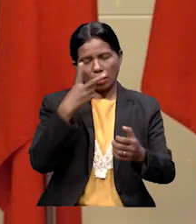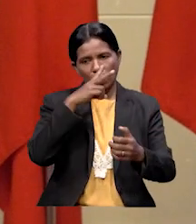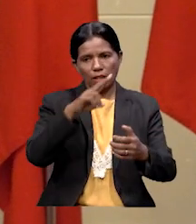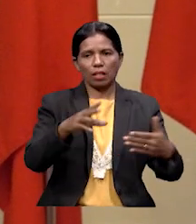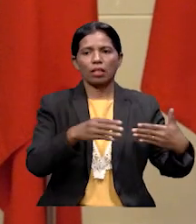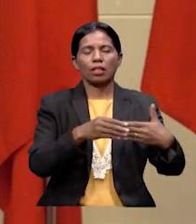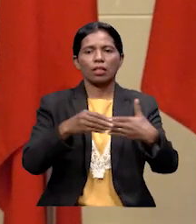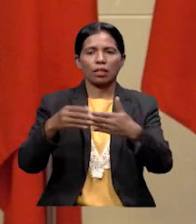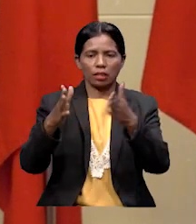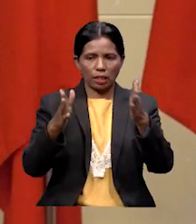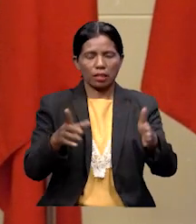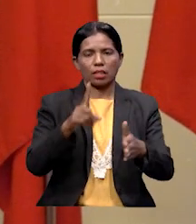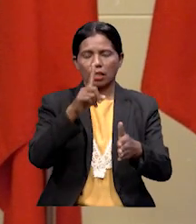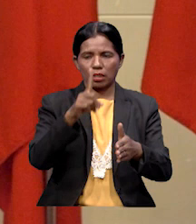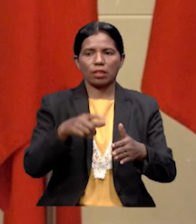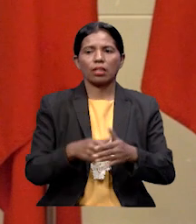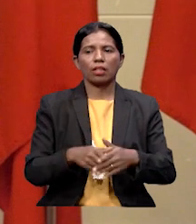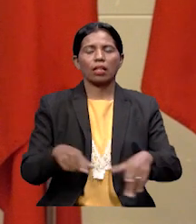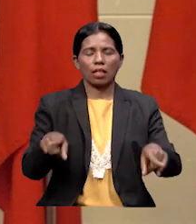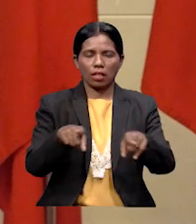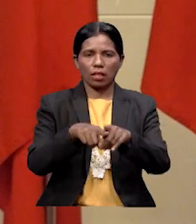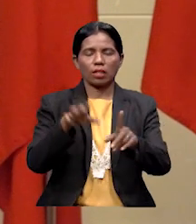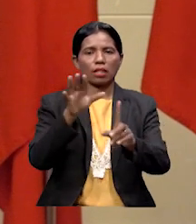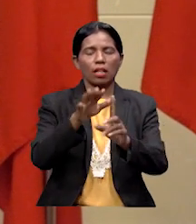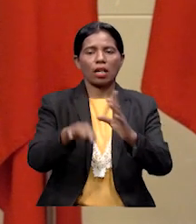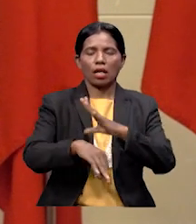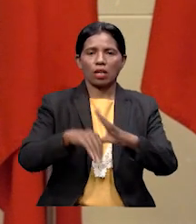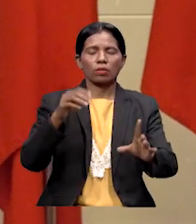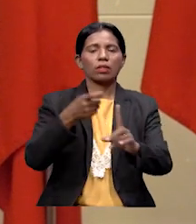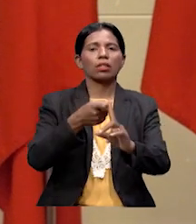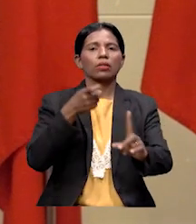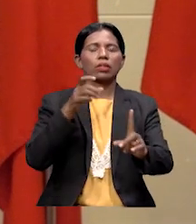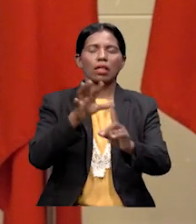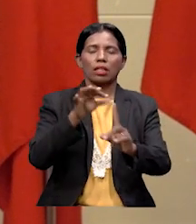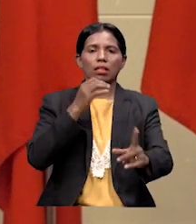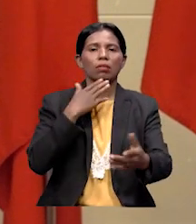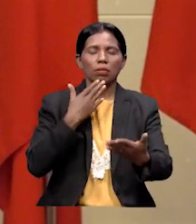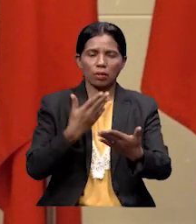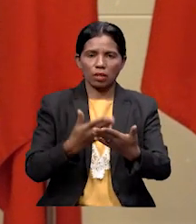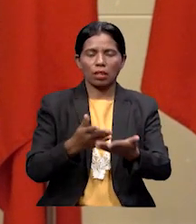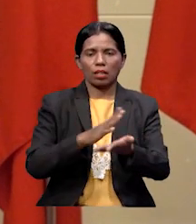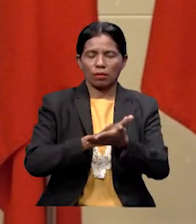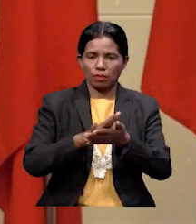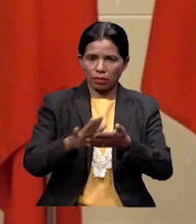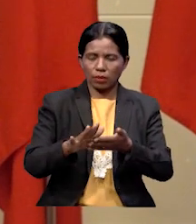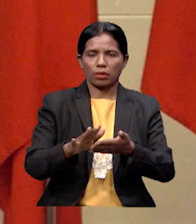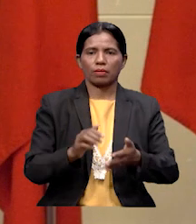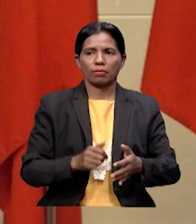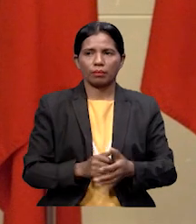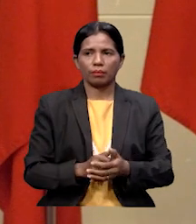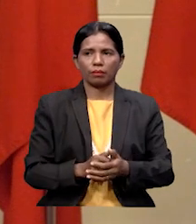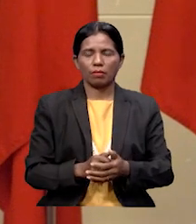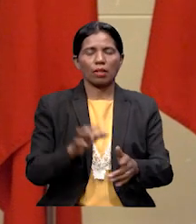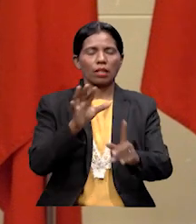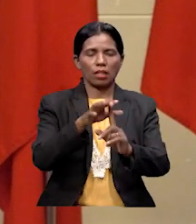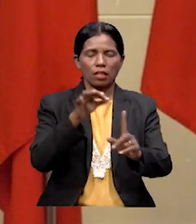ida, que sai russi eleição ida que laudia, mos, e eleição